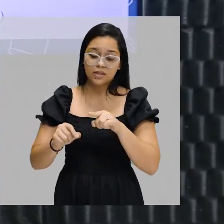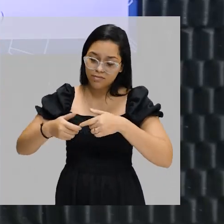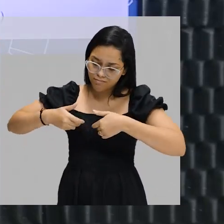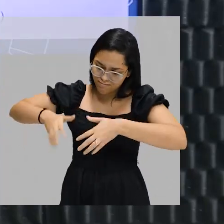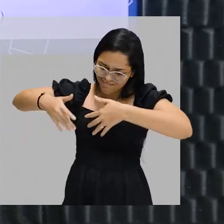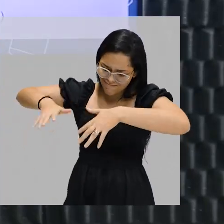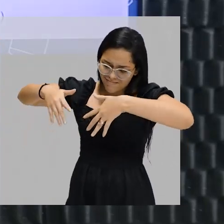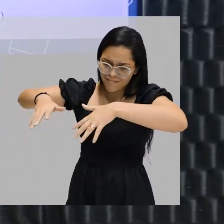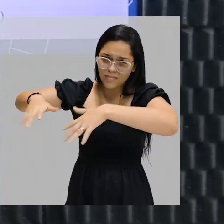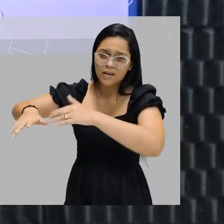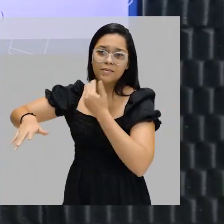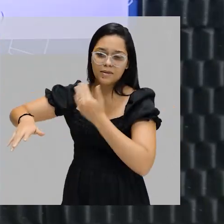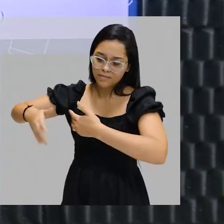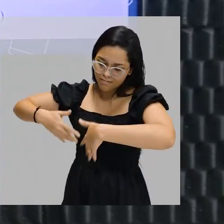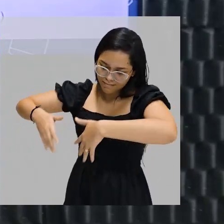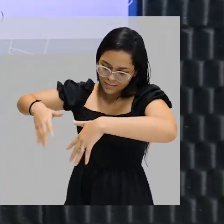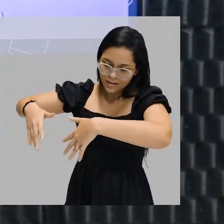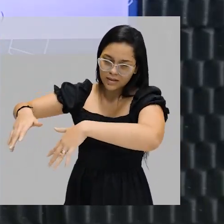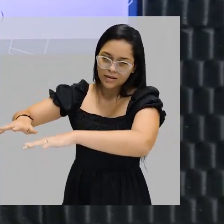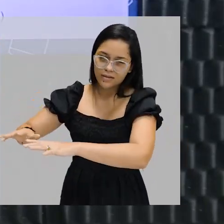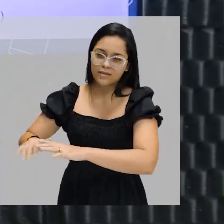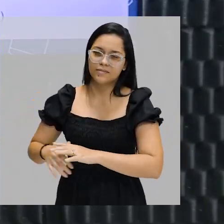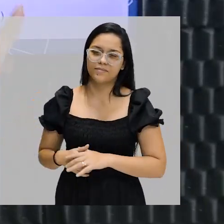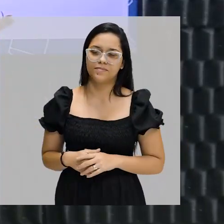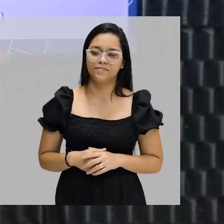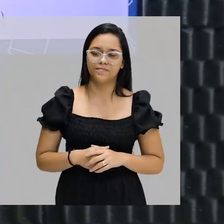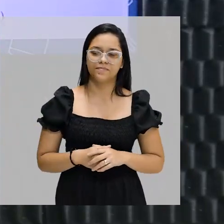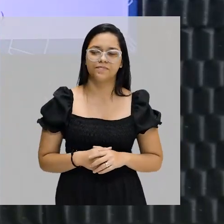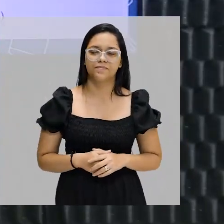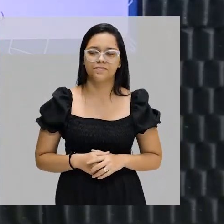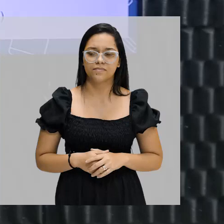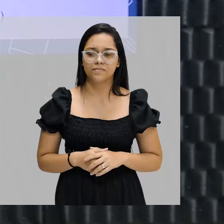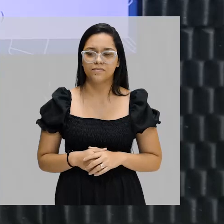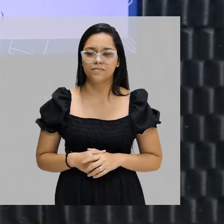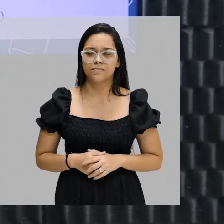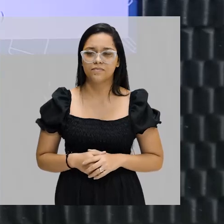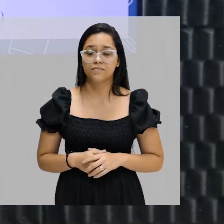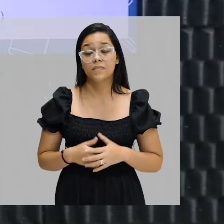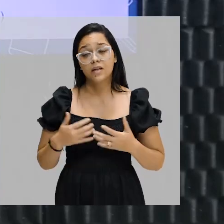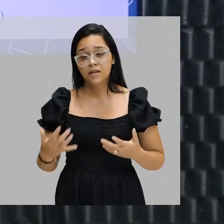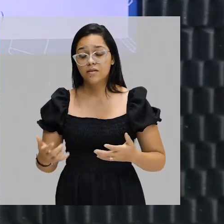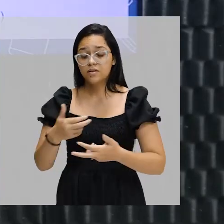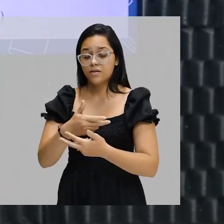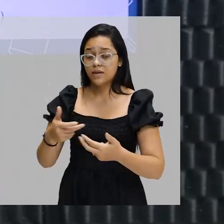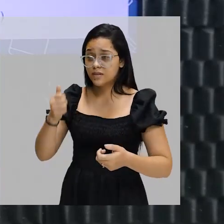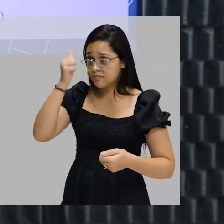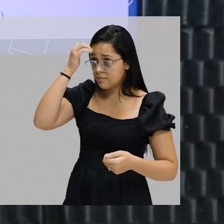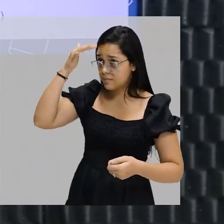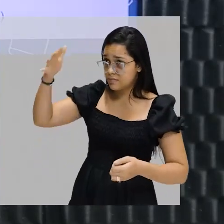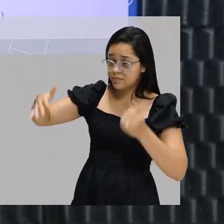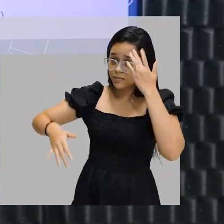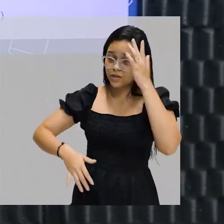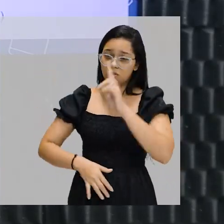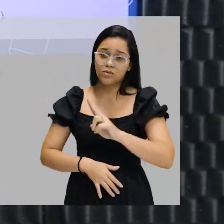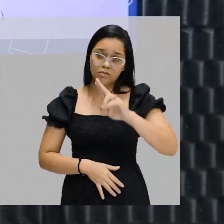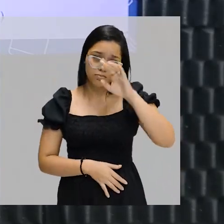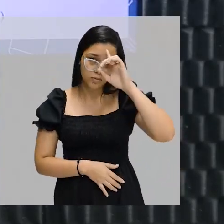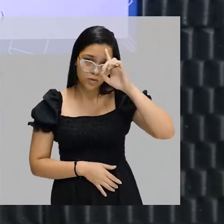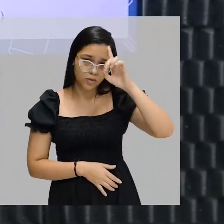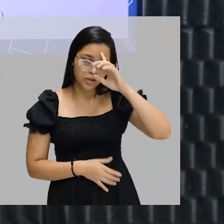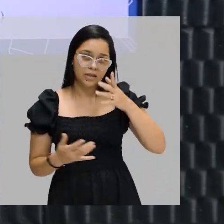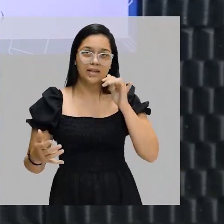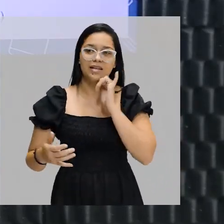afugentando você tá pedindo para pessoa ou para o animal sair daquele ambiente Então são interjeições que nós usamos no dia a dia